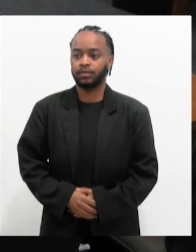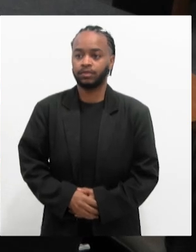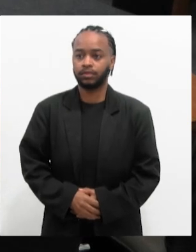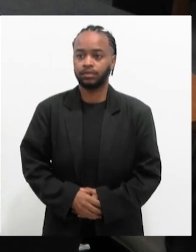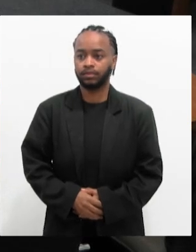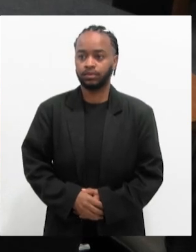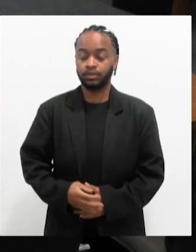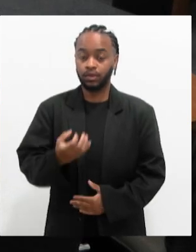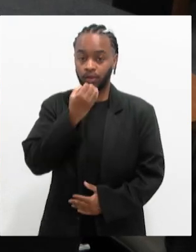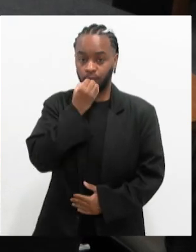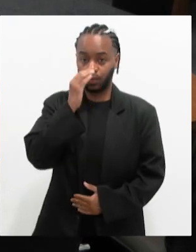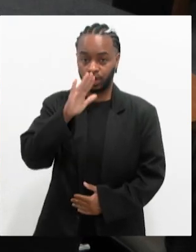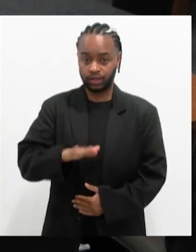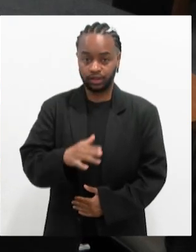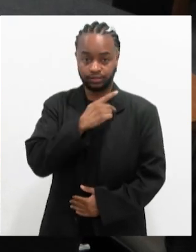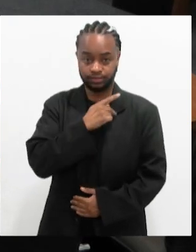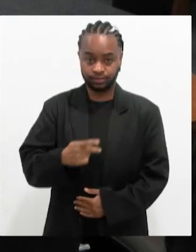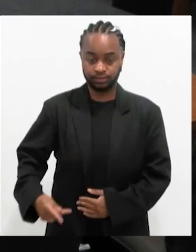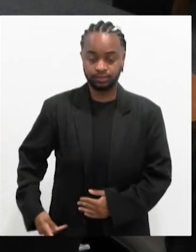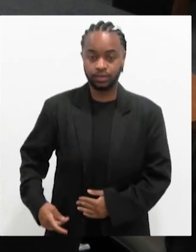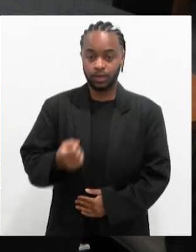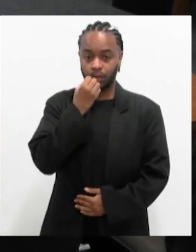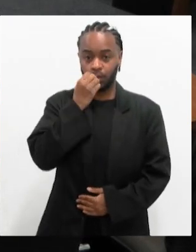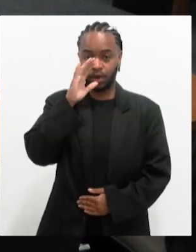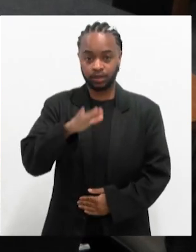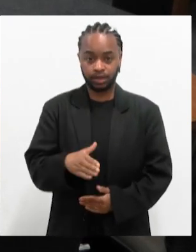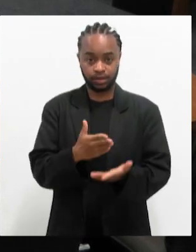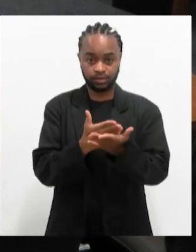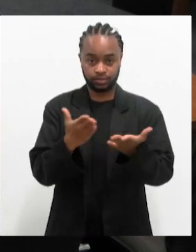Muito boa tarde, senhor presidente. Muito boa tarde a todos